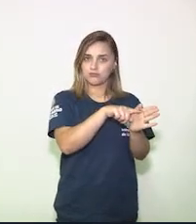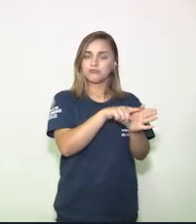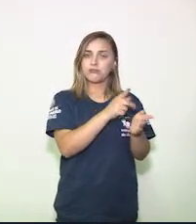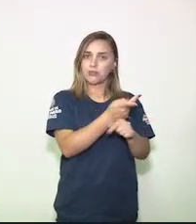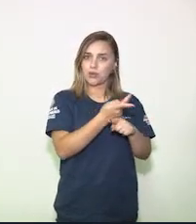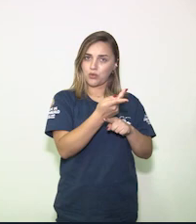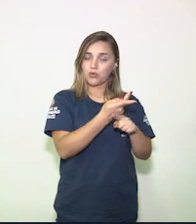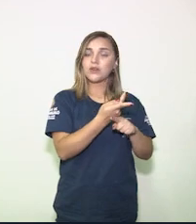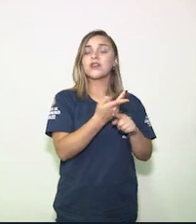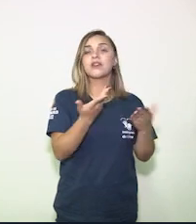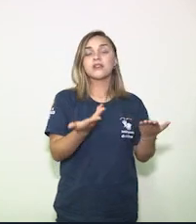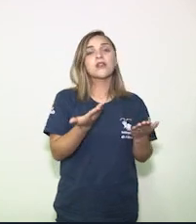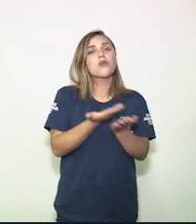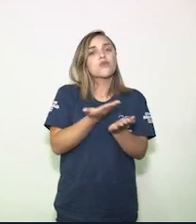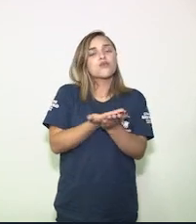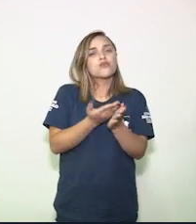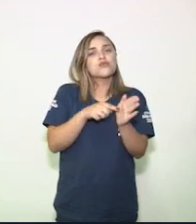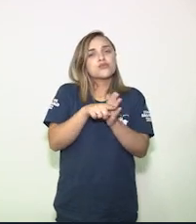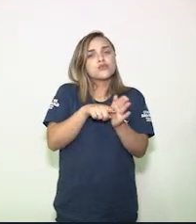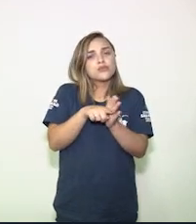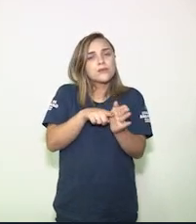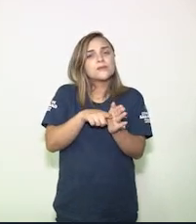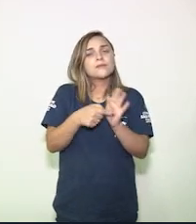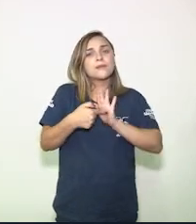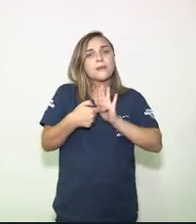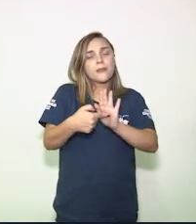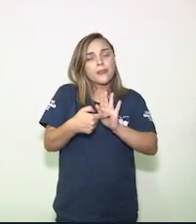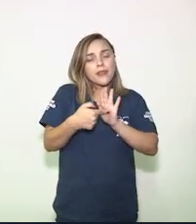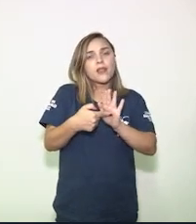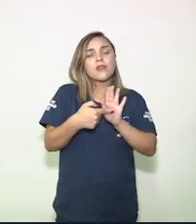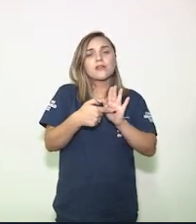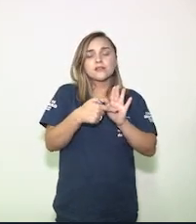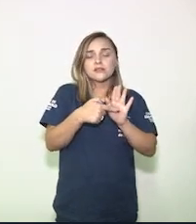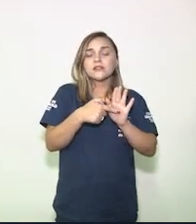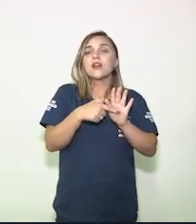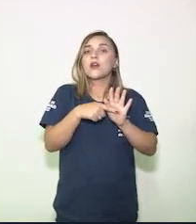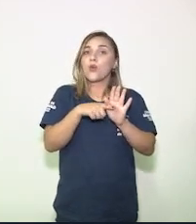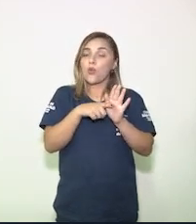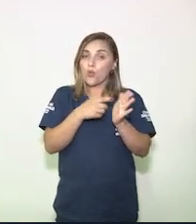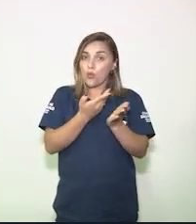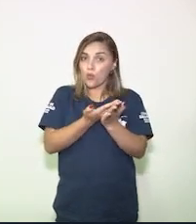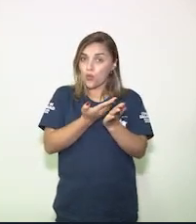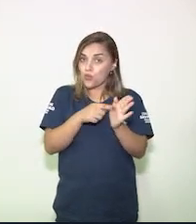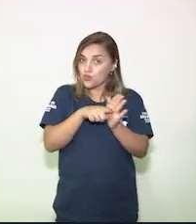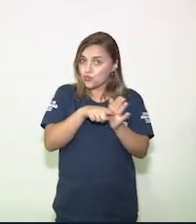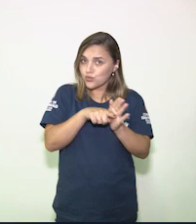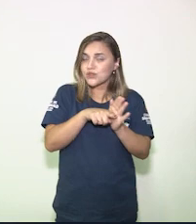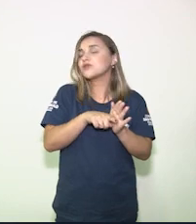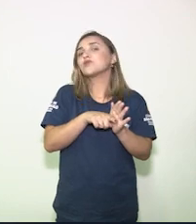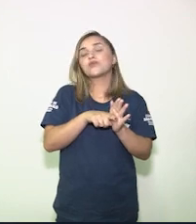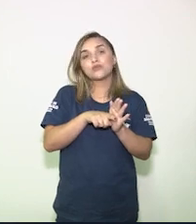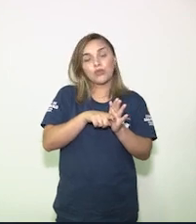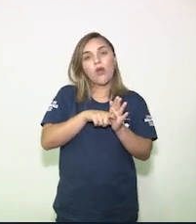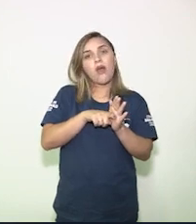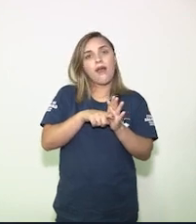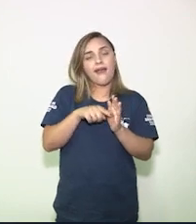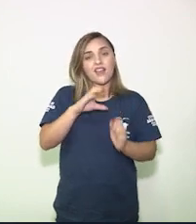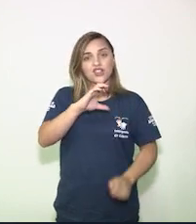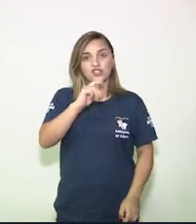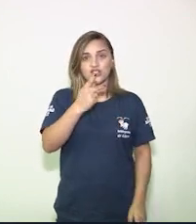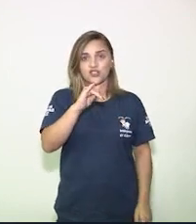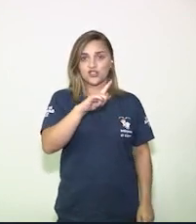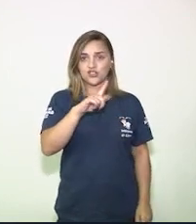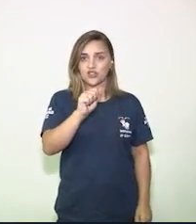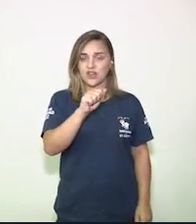também compõem toda essa questão que nós acabamos de falar, foi um estudo também em Chicago, publicado no